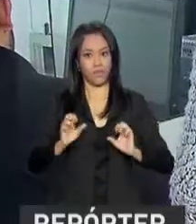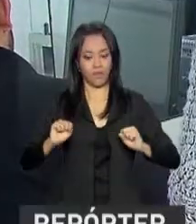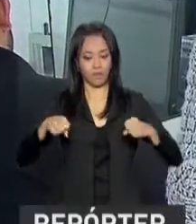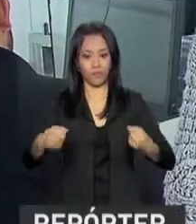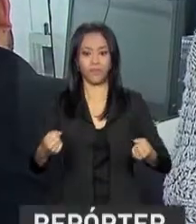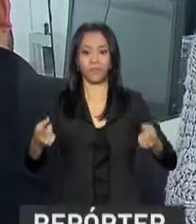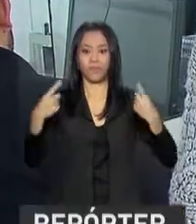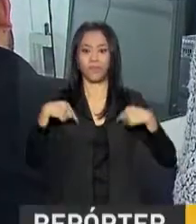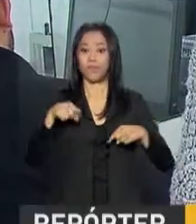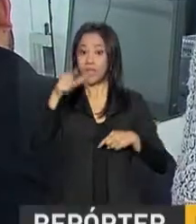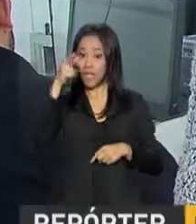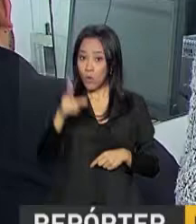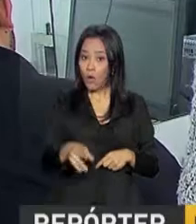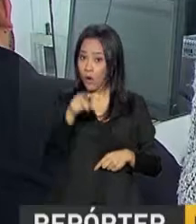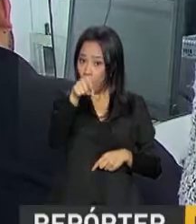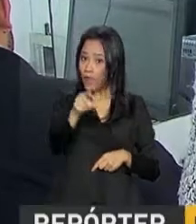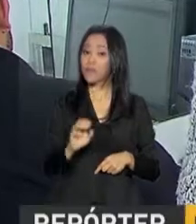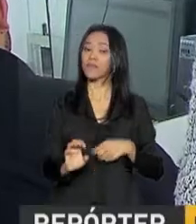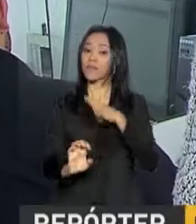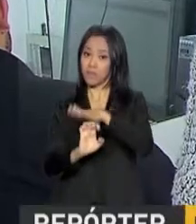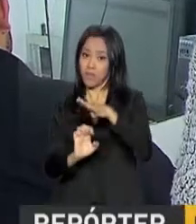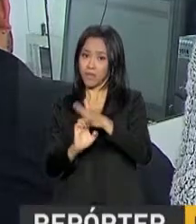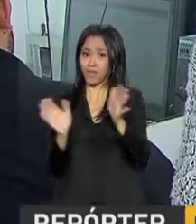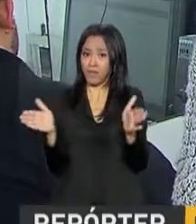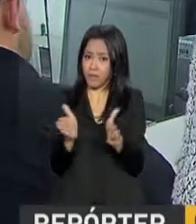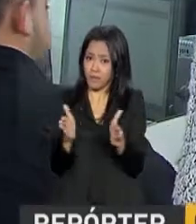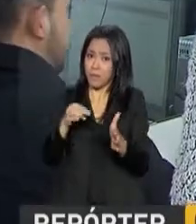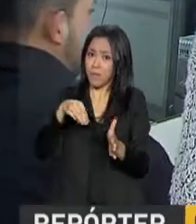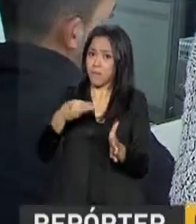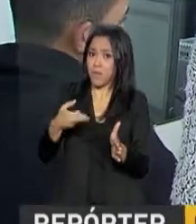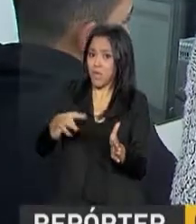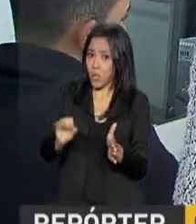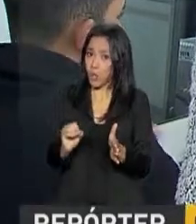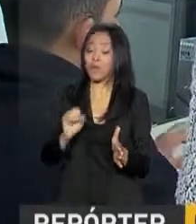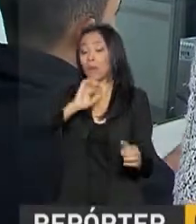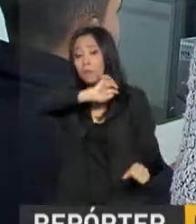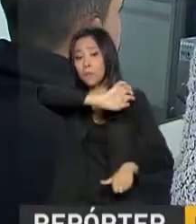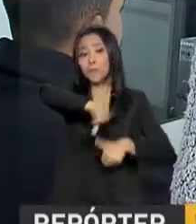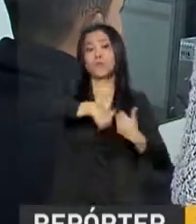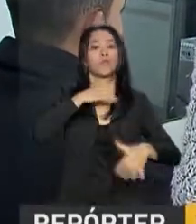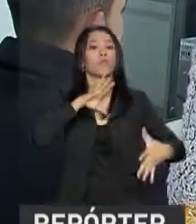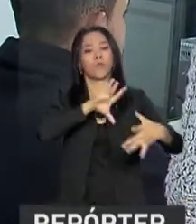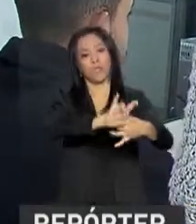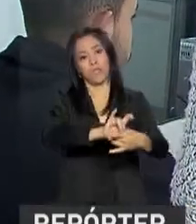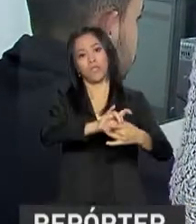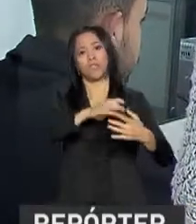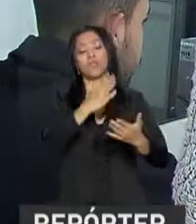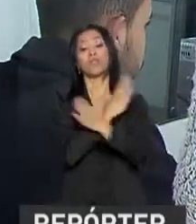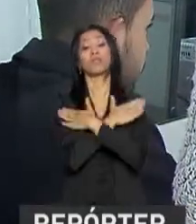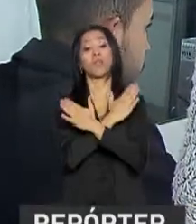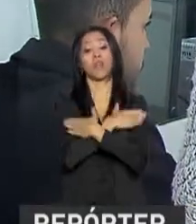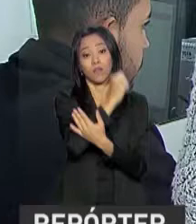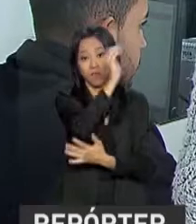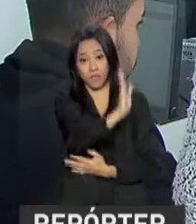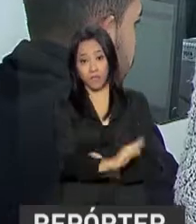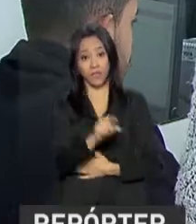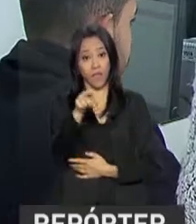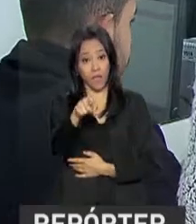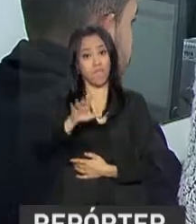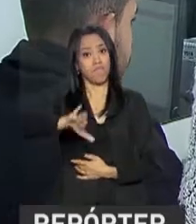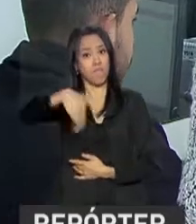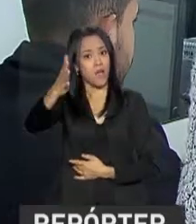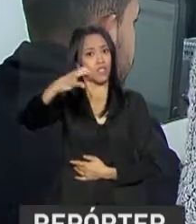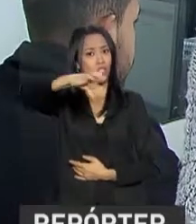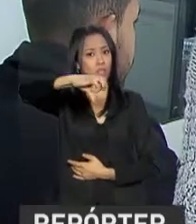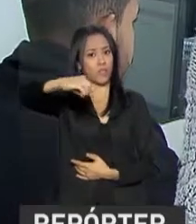pequenas empresas como esta estão mudando o cenário do desemprego no país elas foram responsáveis pela geração de mais de